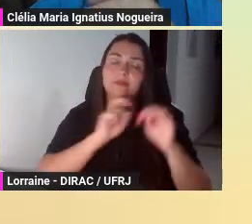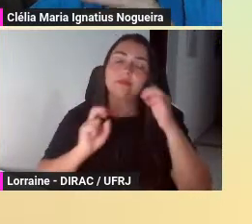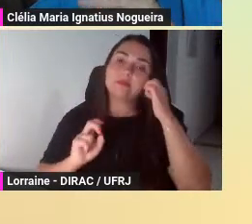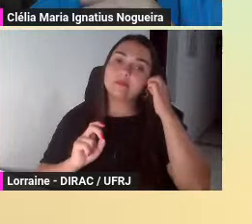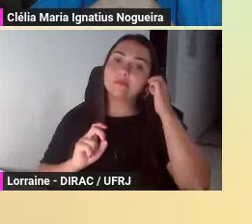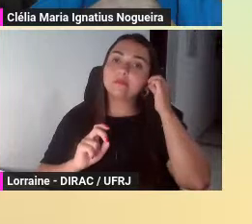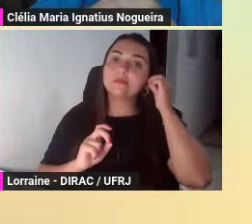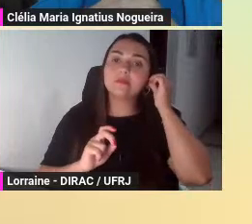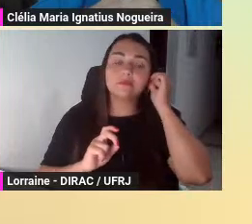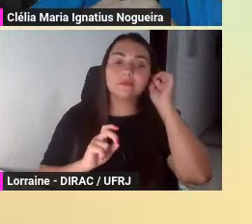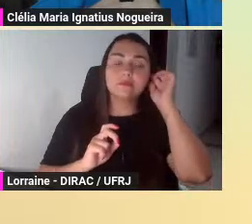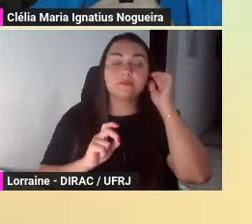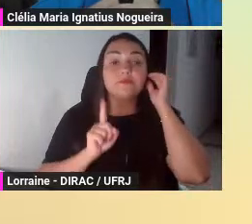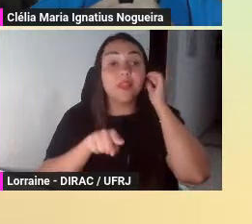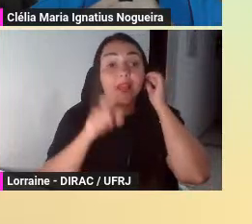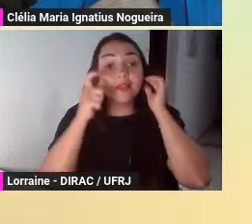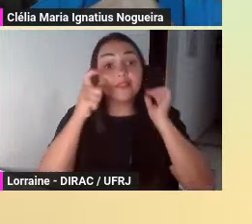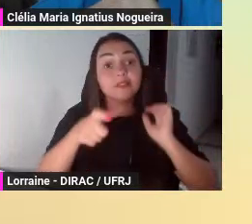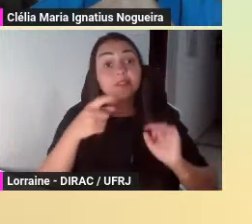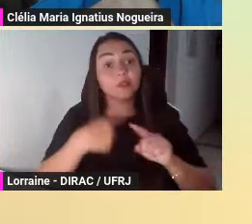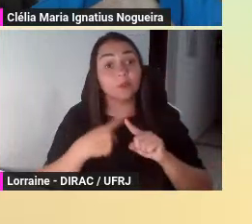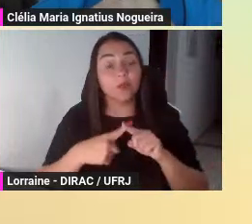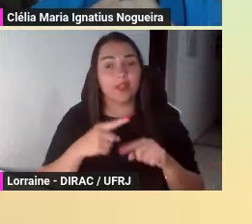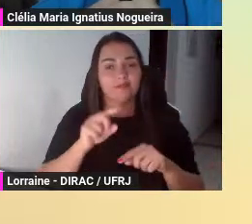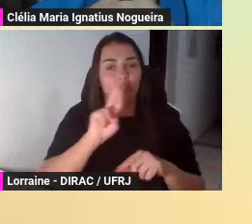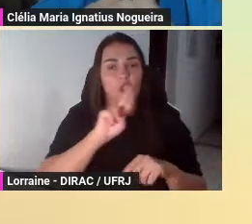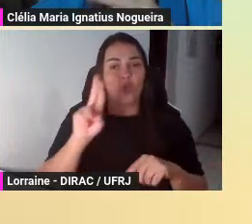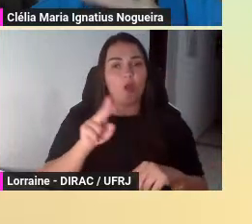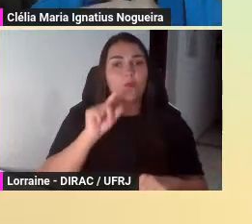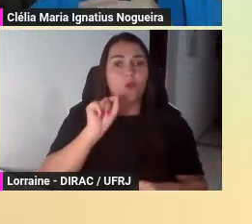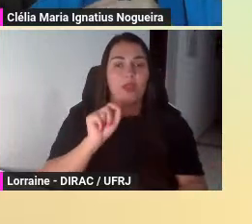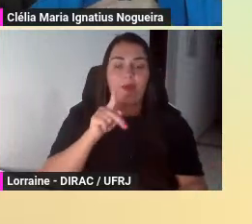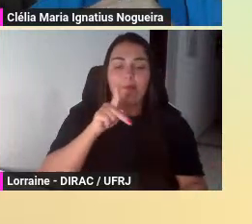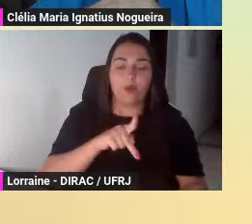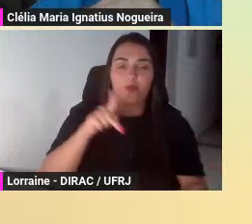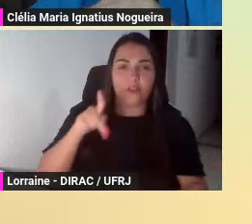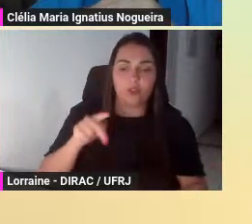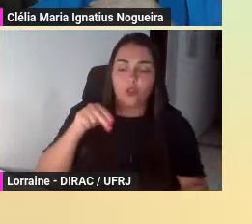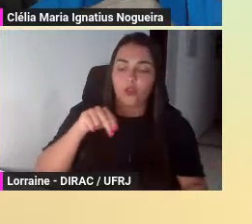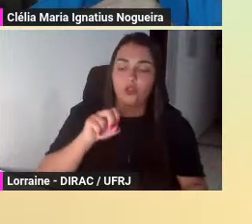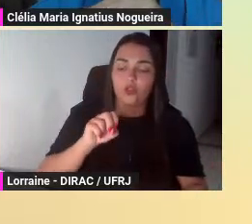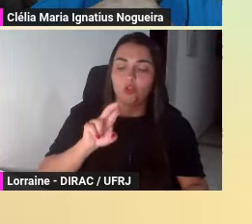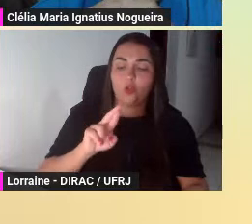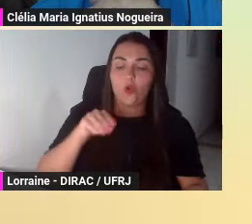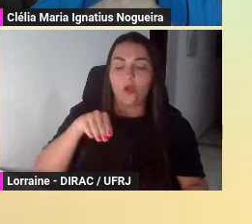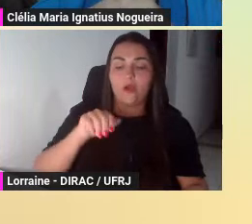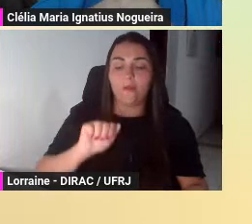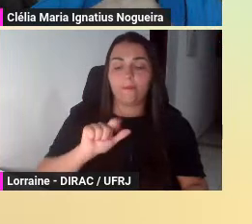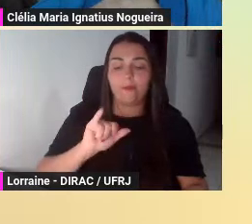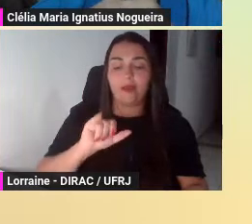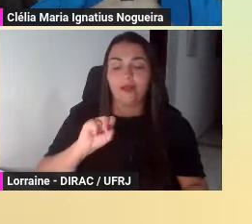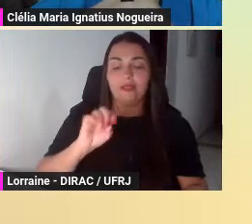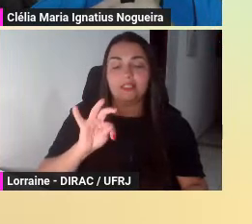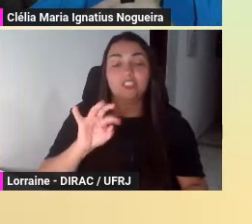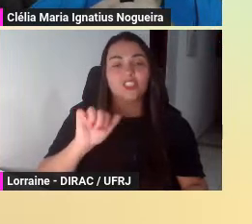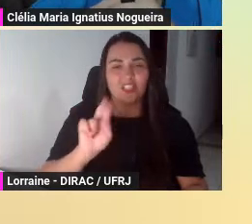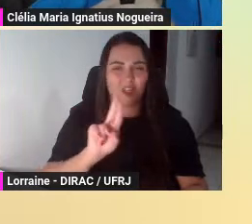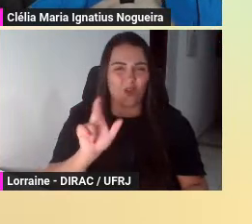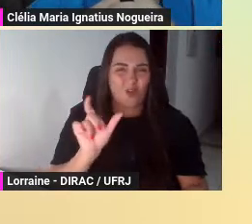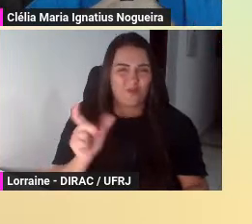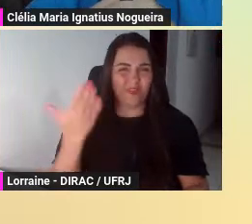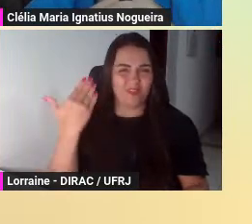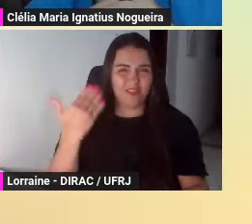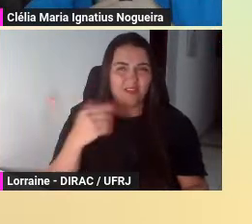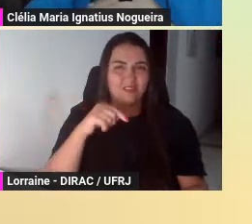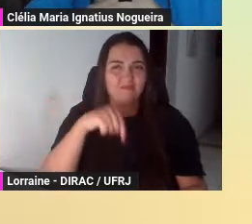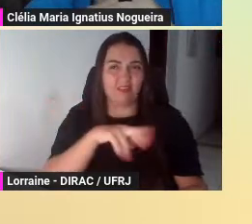esse título de professora normalista, né, que chamava na época, posteriormente foi muito importante na minha vida, que eu